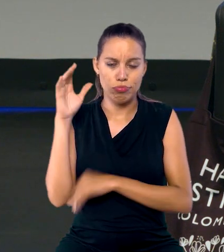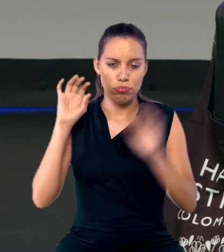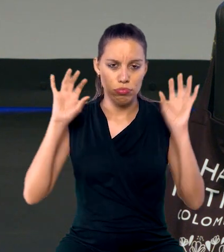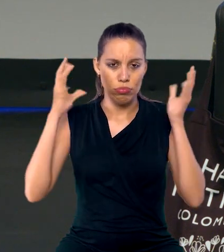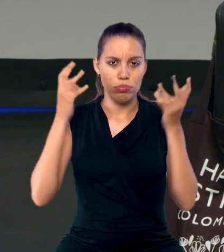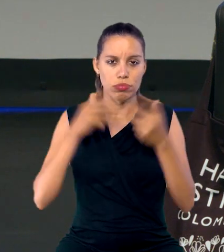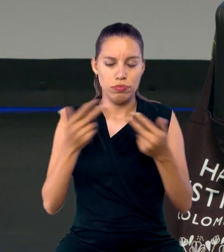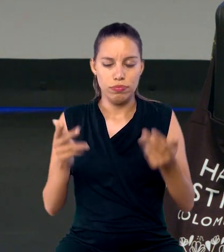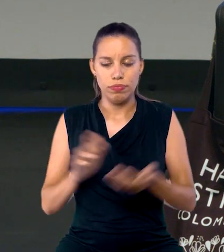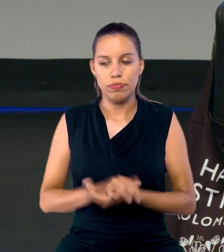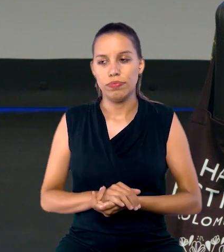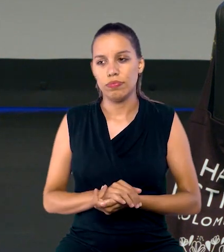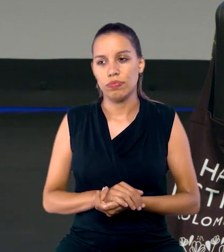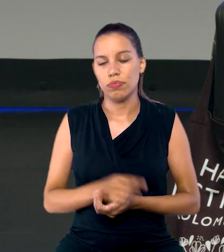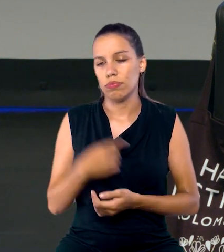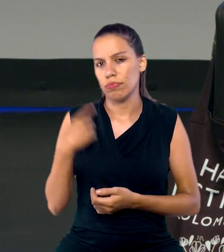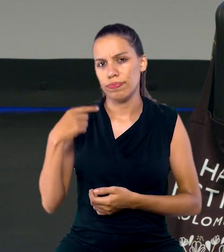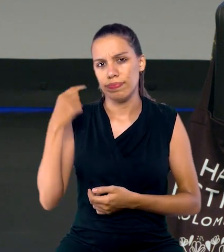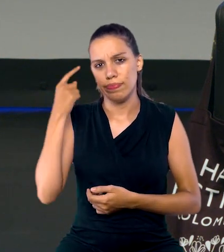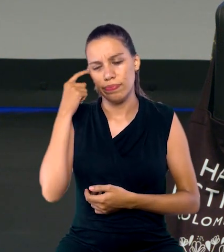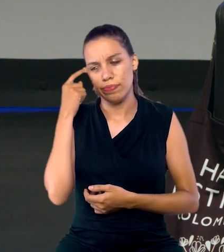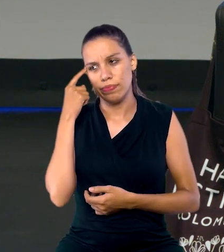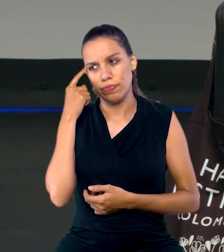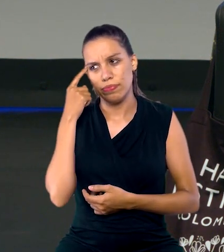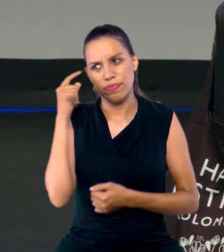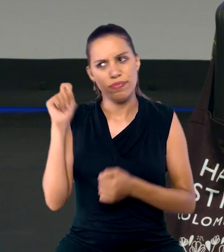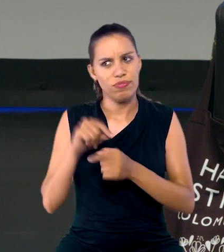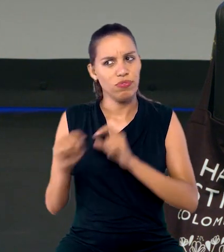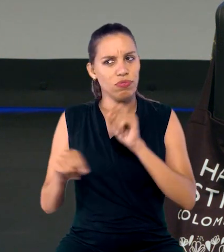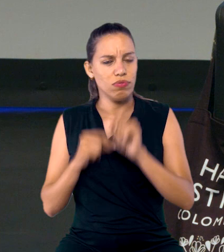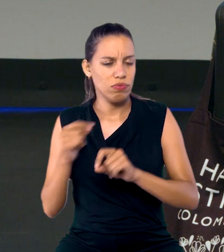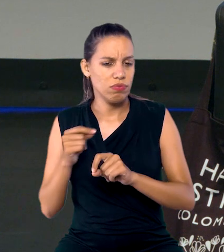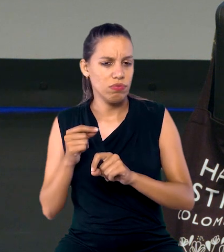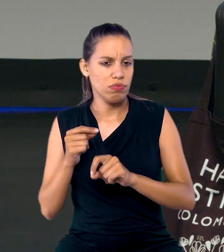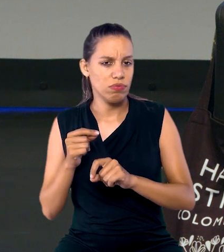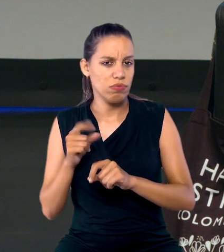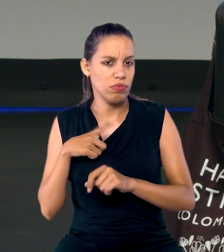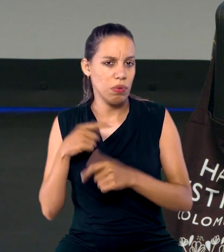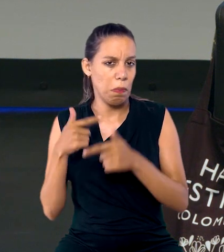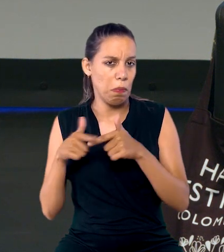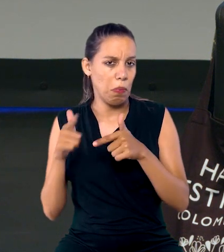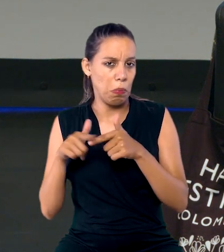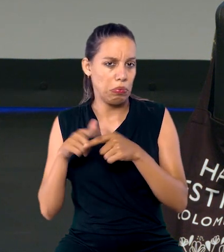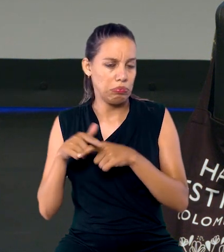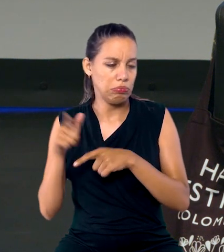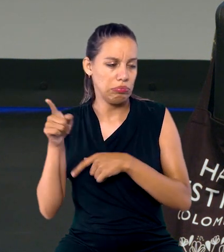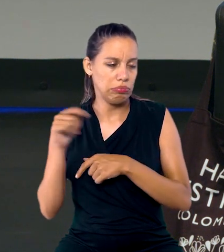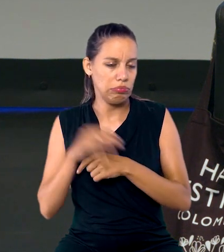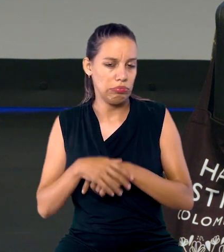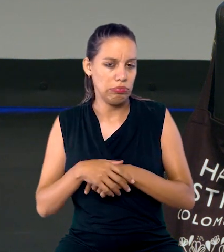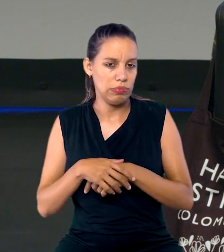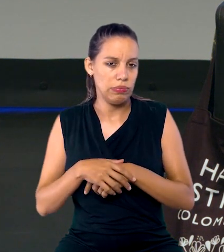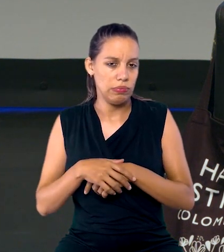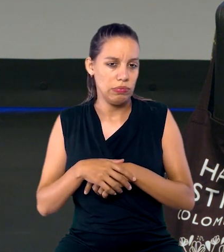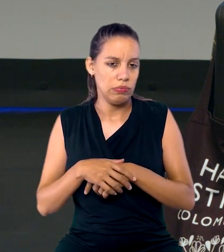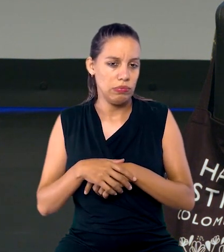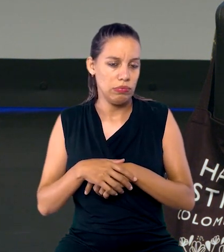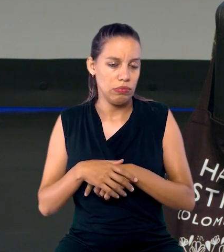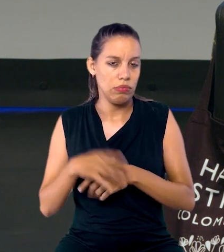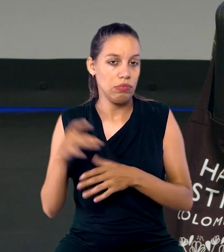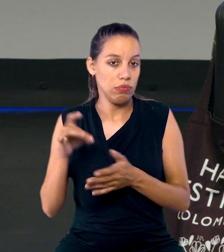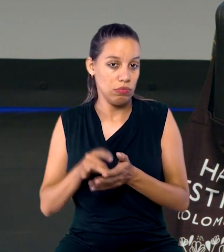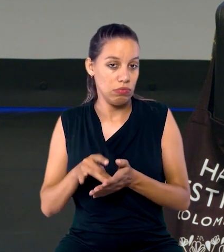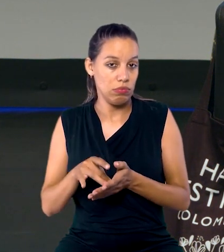fica uma grande questão, assim, a gente não sabe o que fazer, que grande problema, e é, de fato, né,